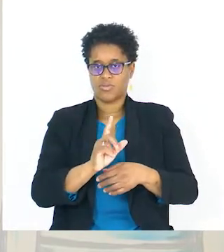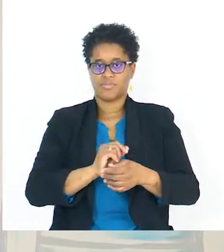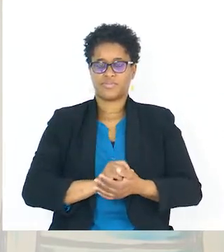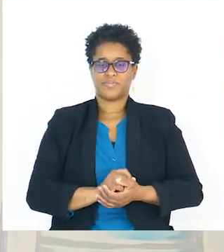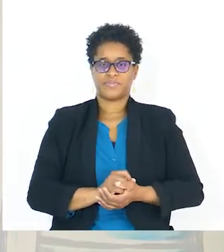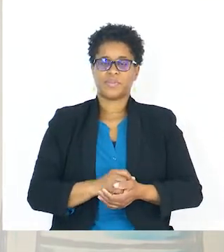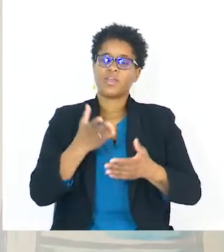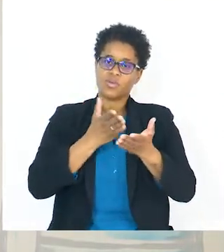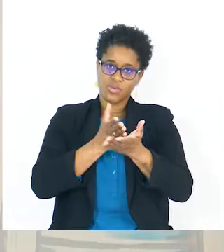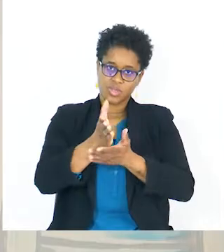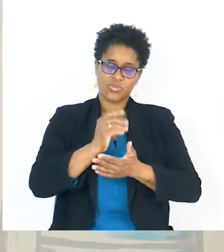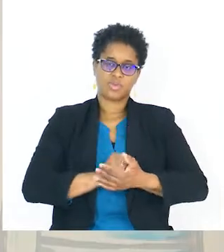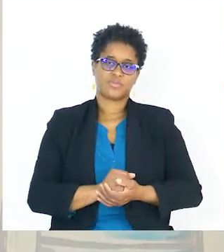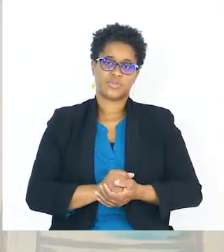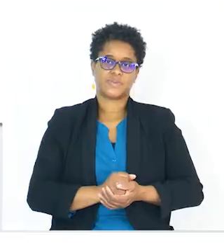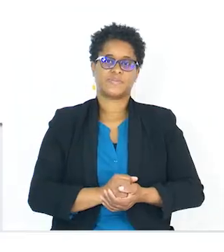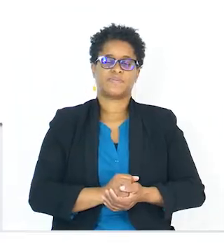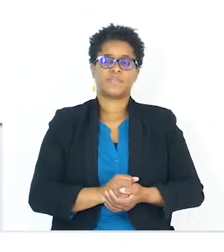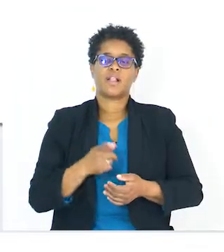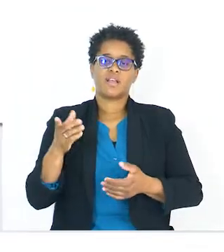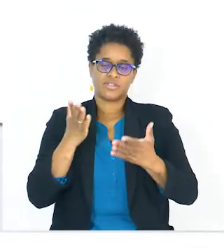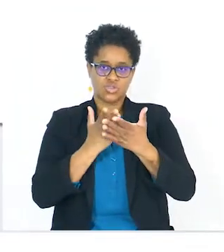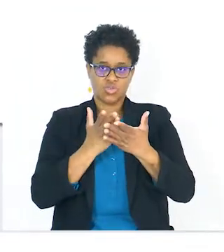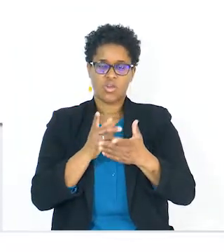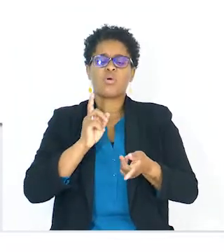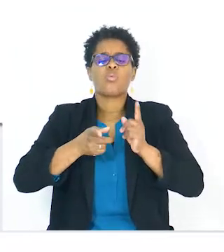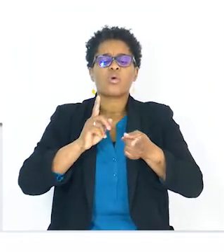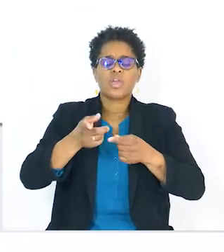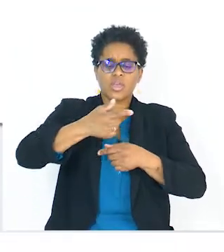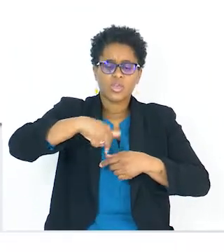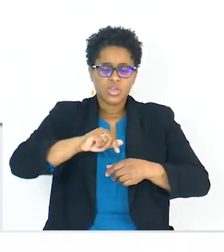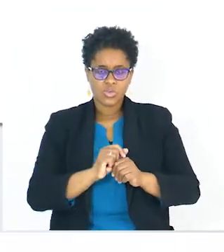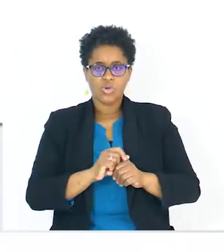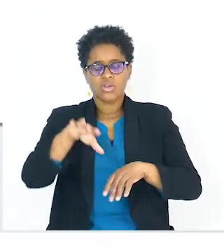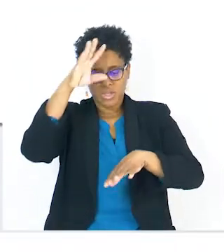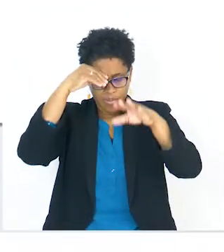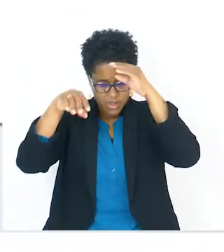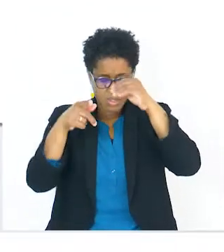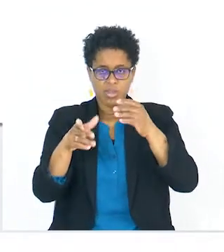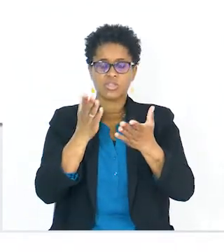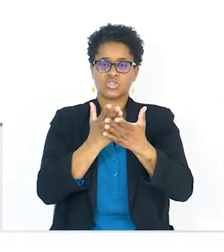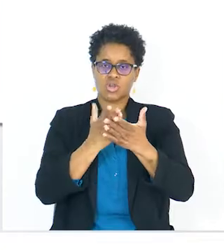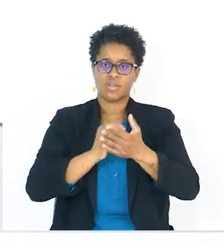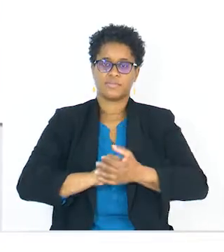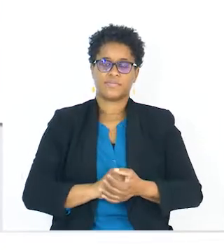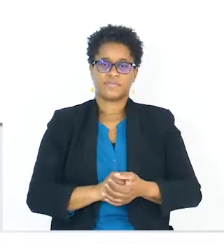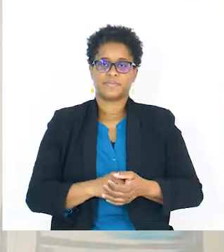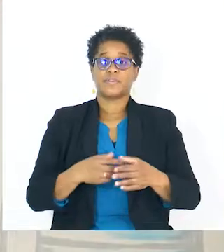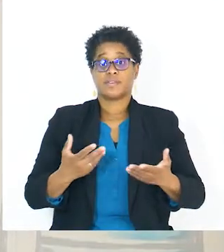disto. Continuemos. Na escola, o que é que nós aprendemos na